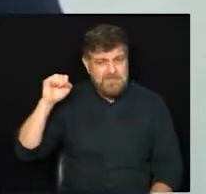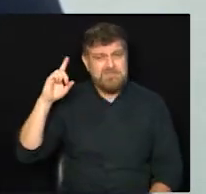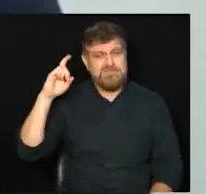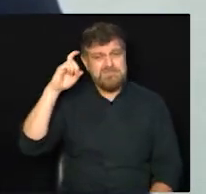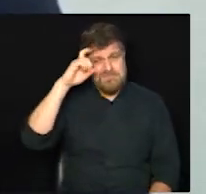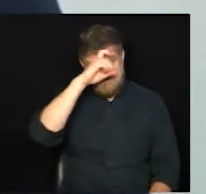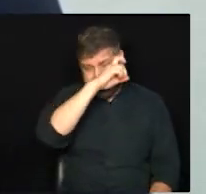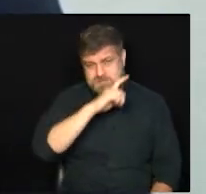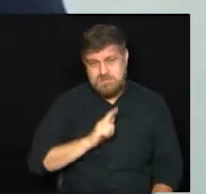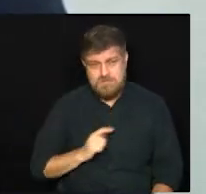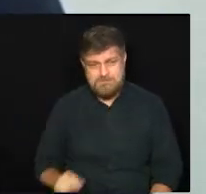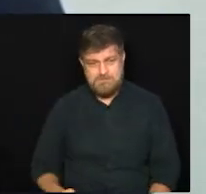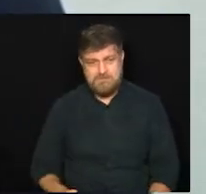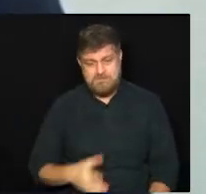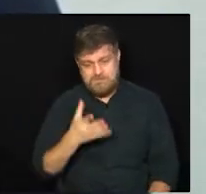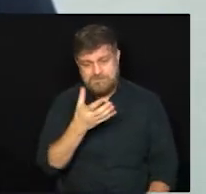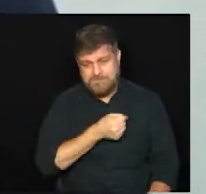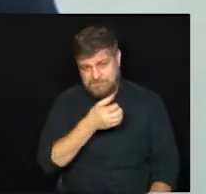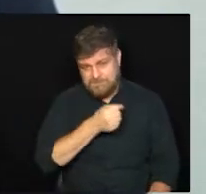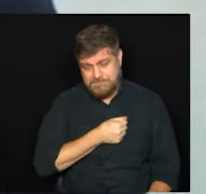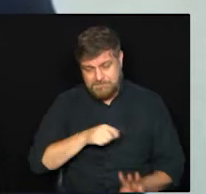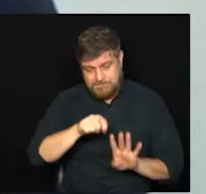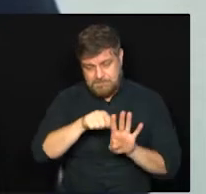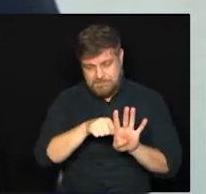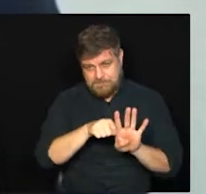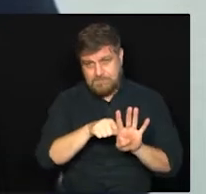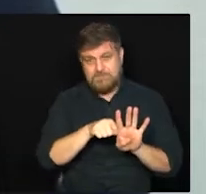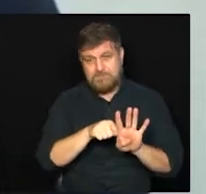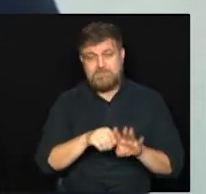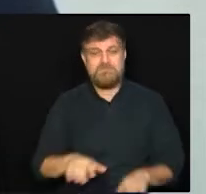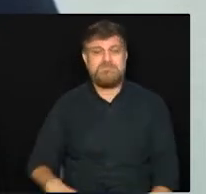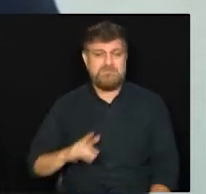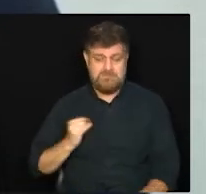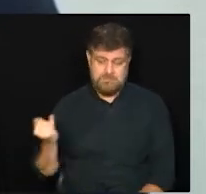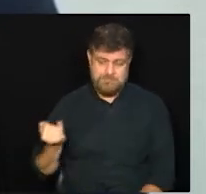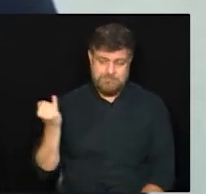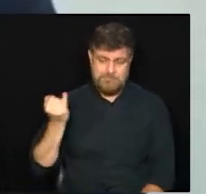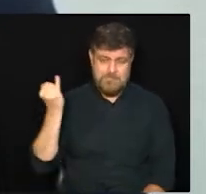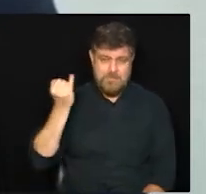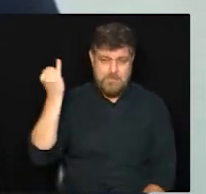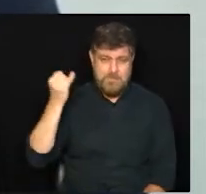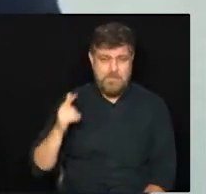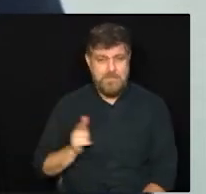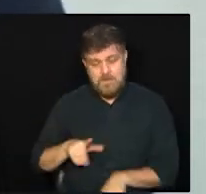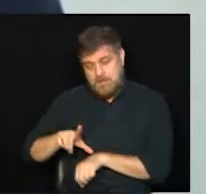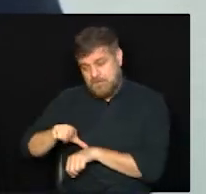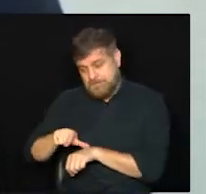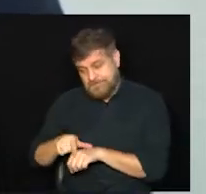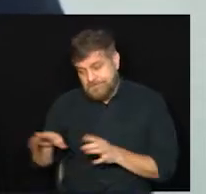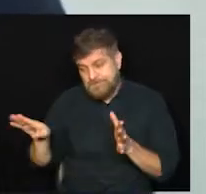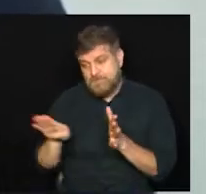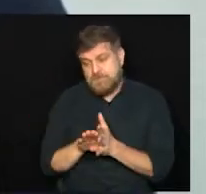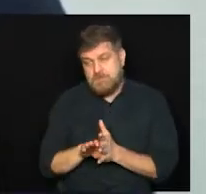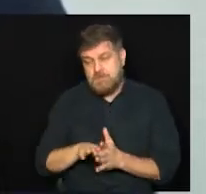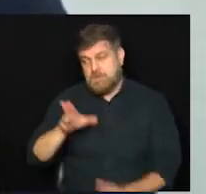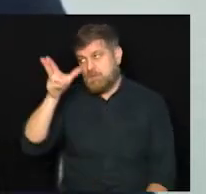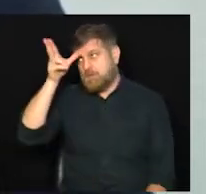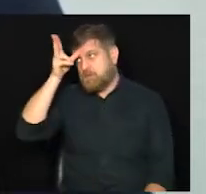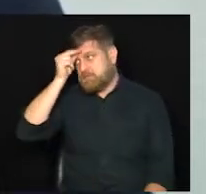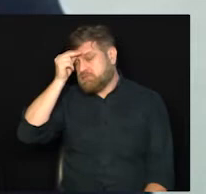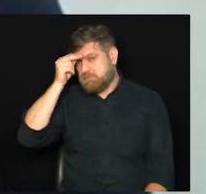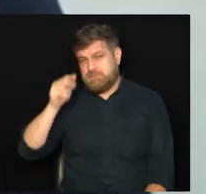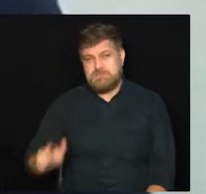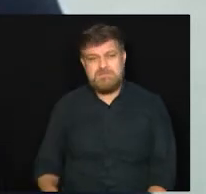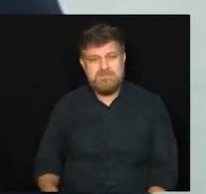o benefício emergencial veio, né, 4 meses. Ele é muito importante, veio com atraso, mas veio. O